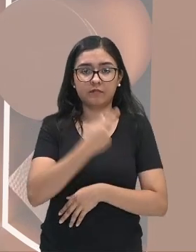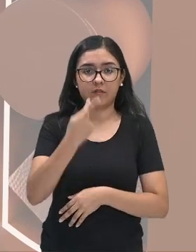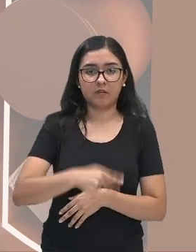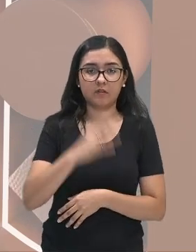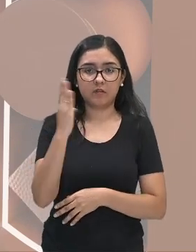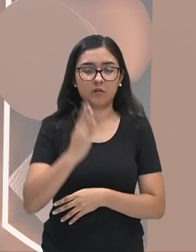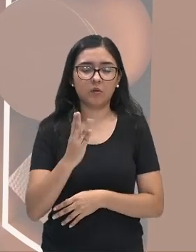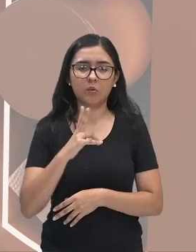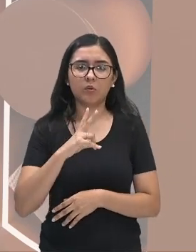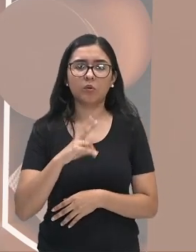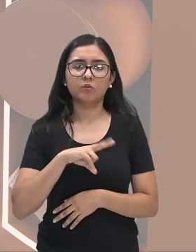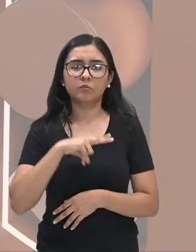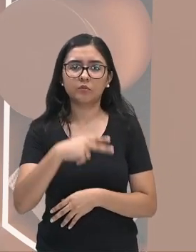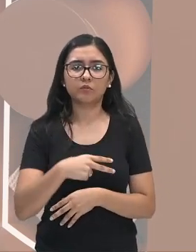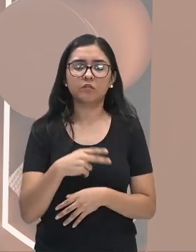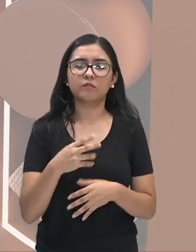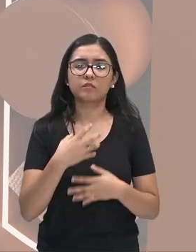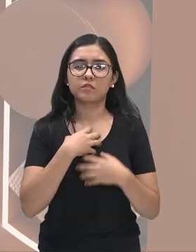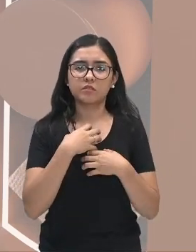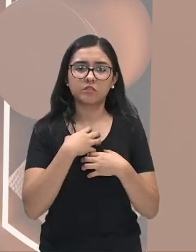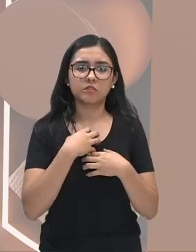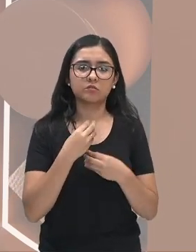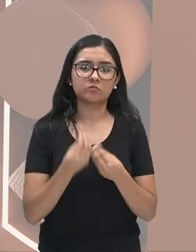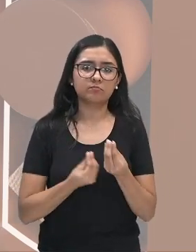se sentir